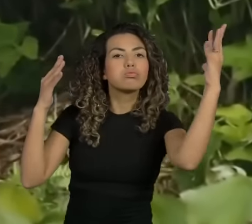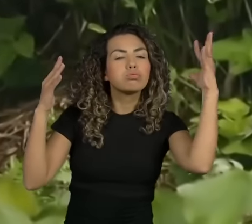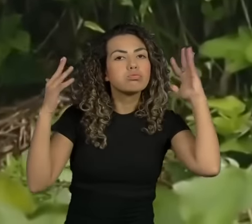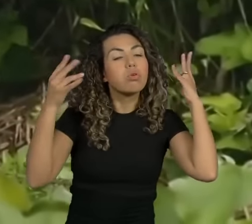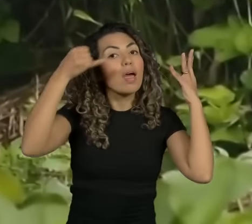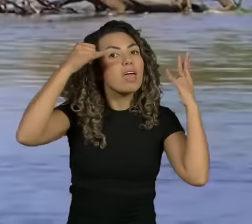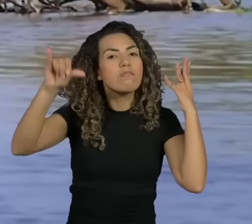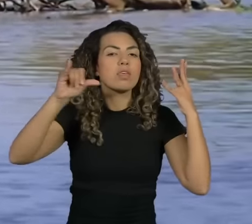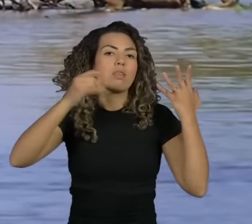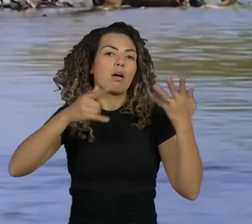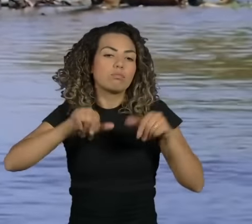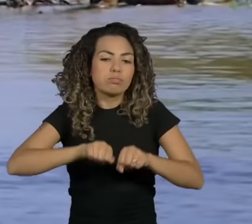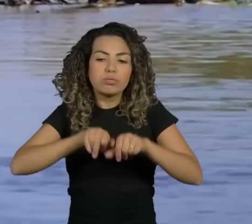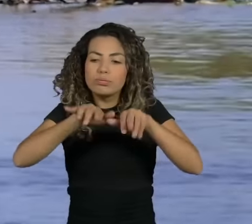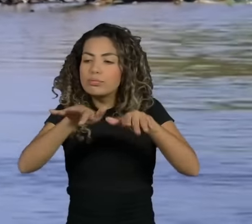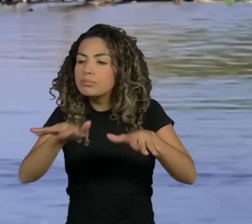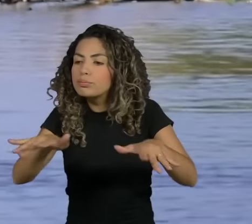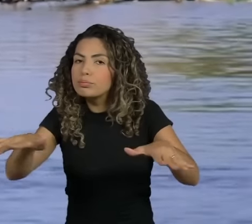inundação.